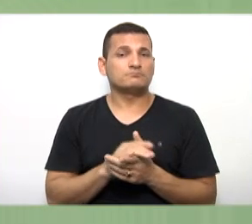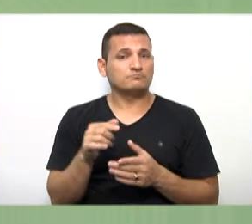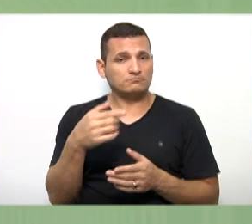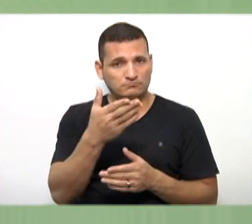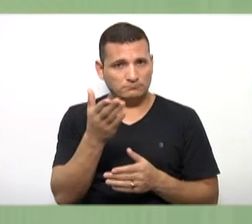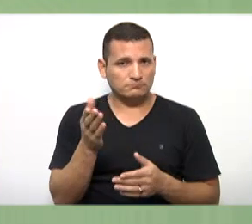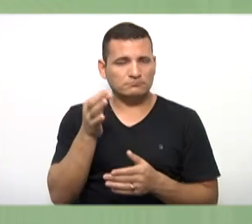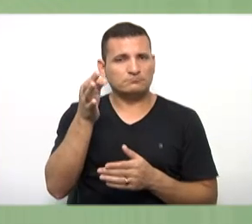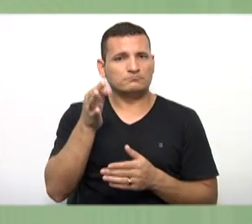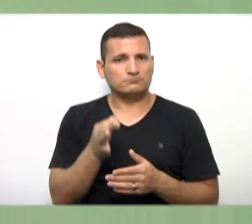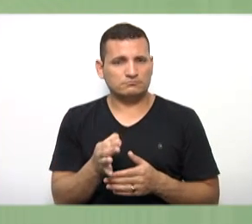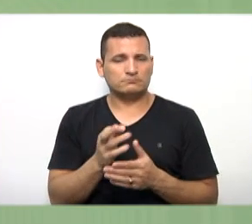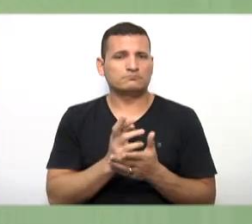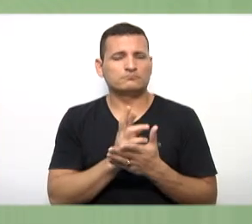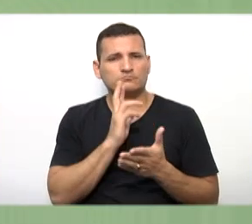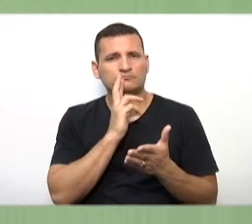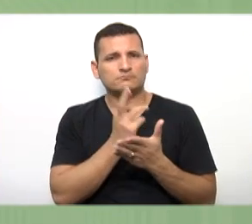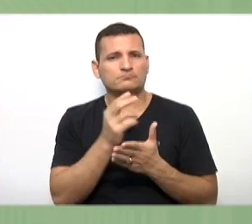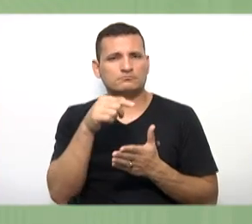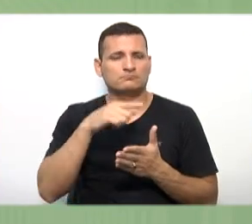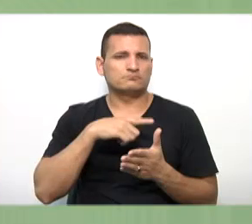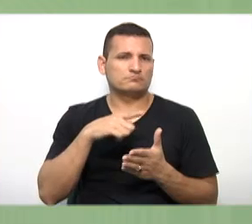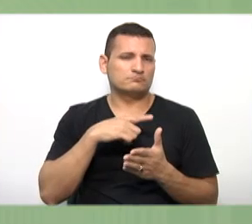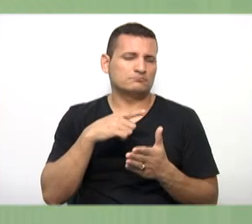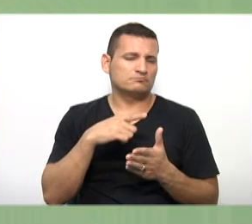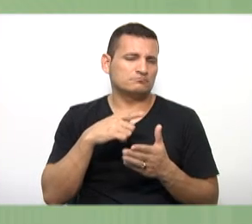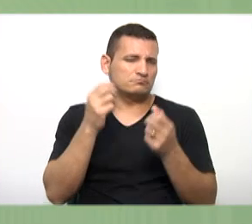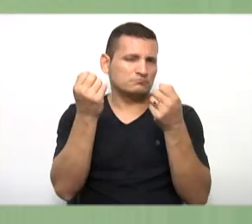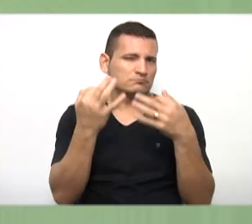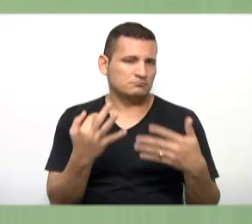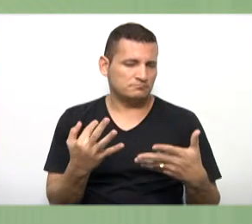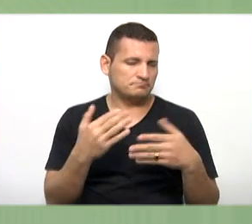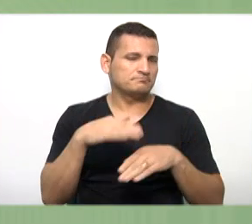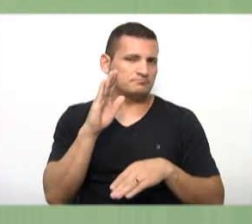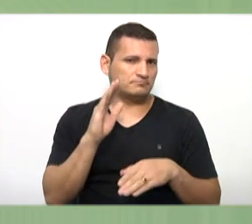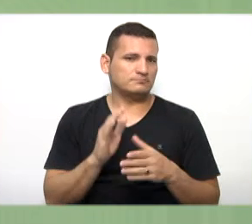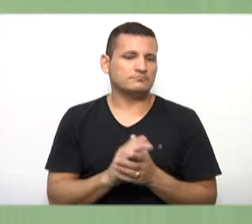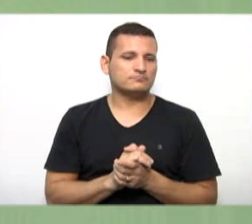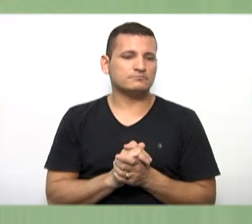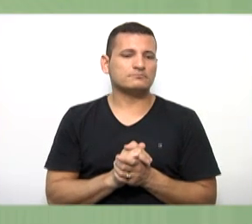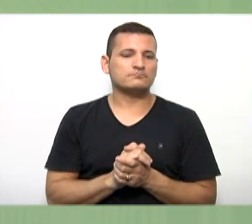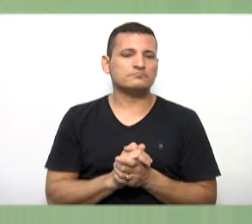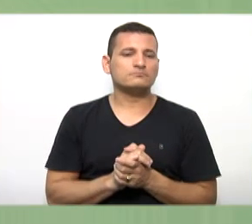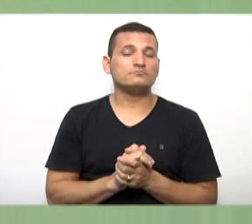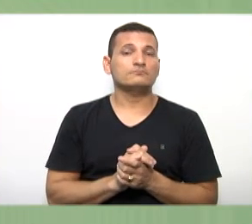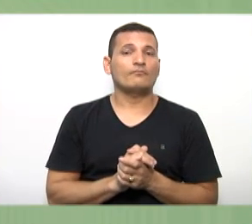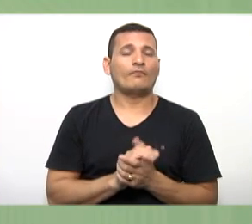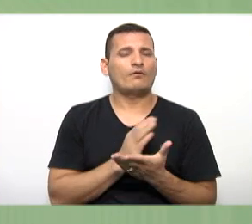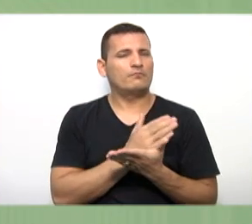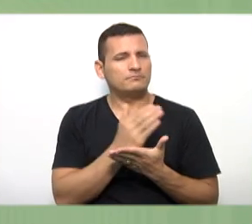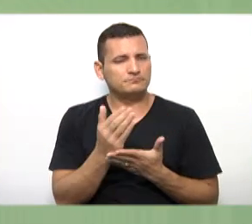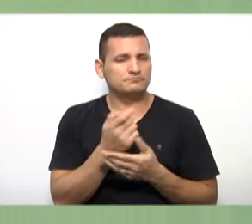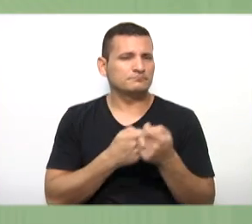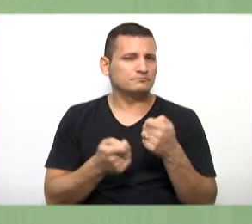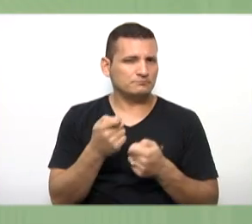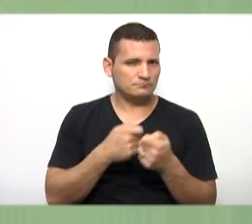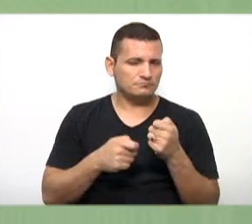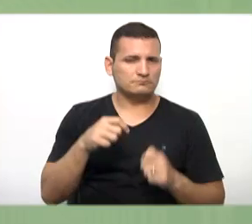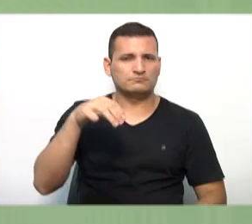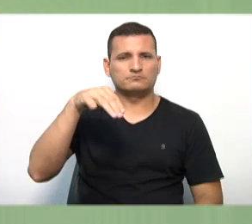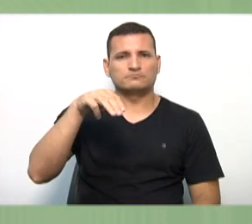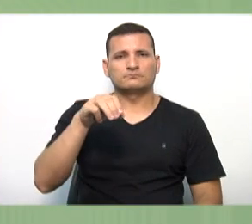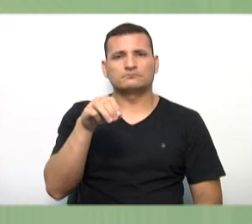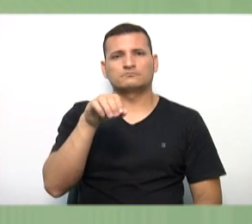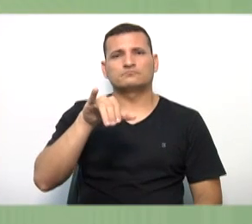e a nossa resposta está um pouco mais explicativa. E aí a gente trouxe aqui que no início da administração, Moisés centralizava todas